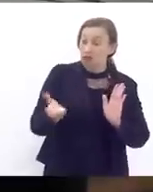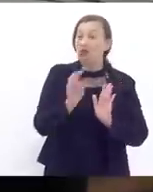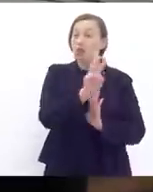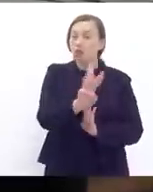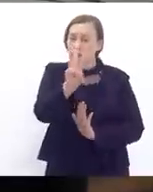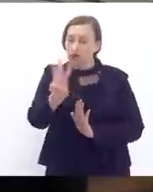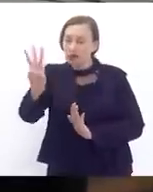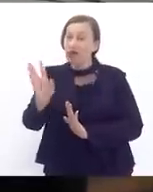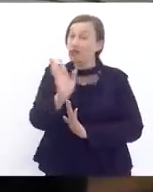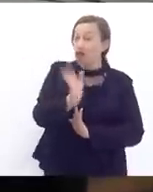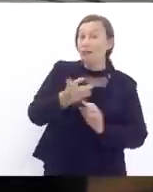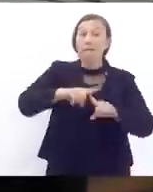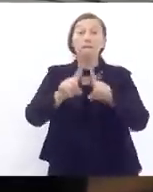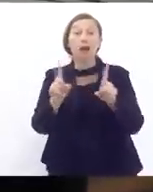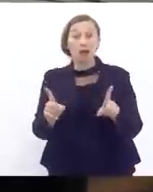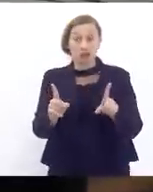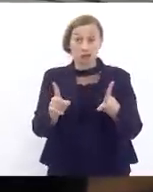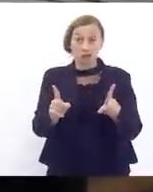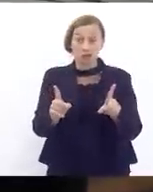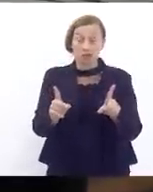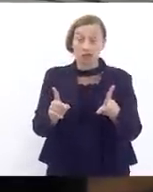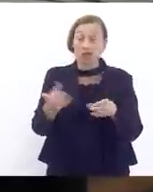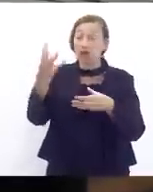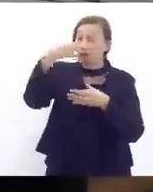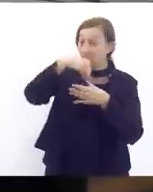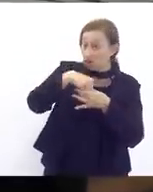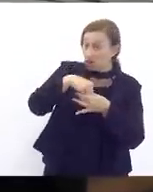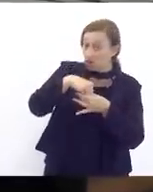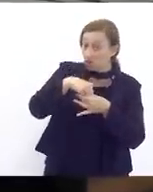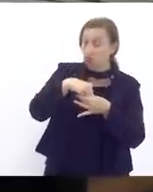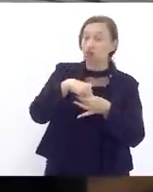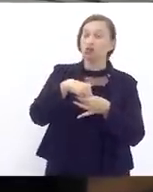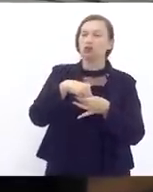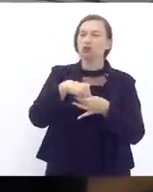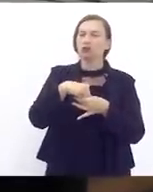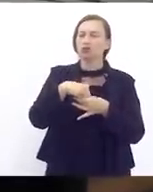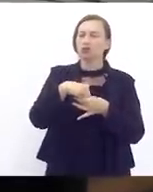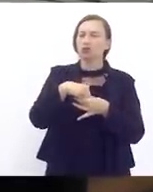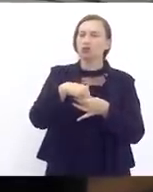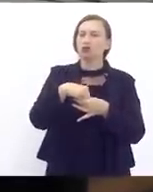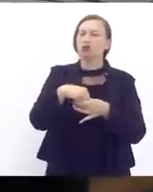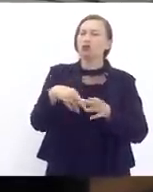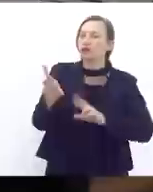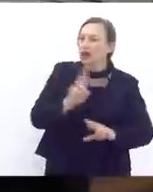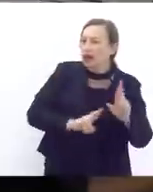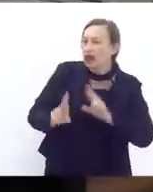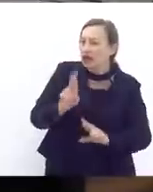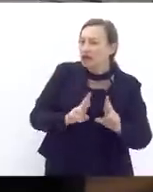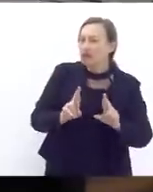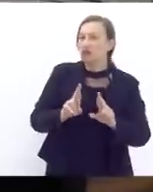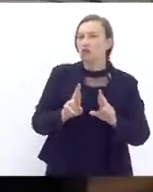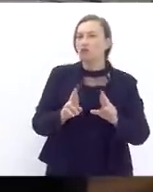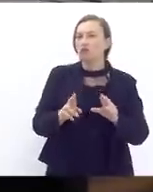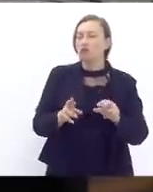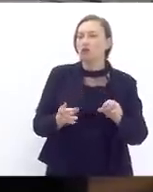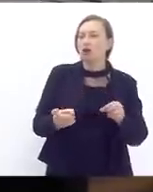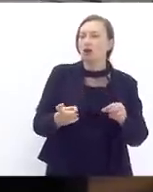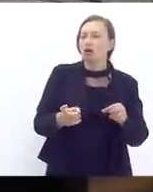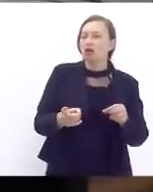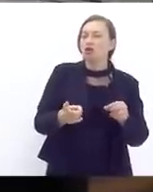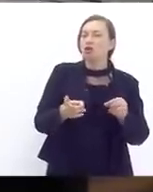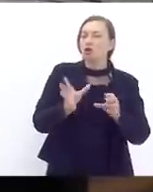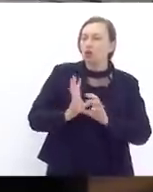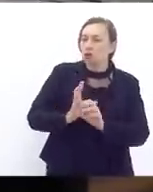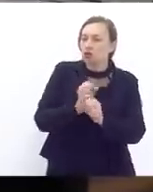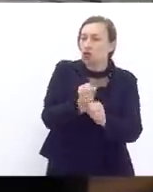listagem Mas tento daquilo que era acumulativo com relação a retroatividade os